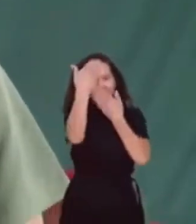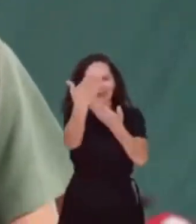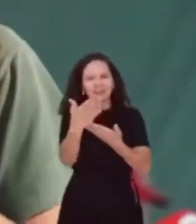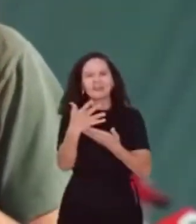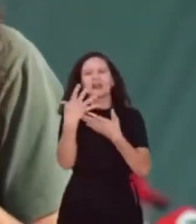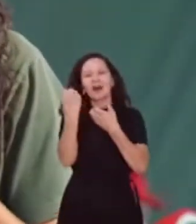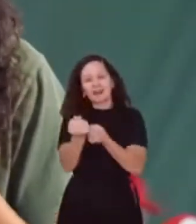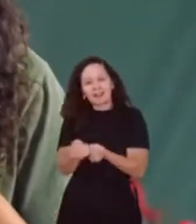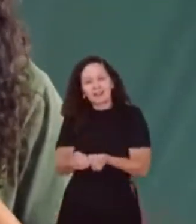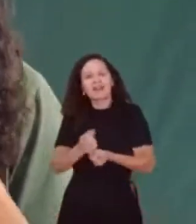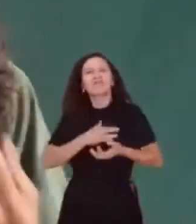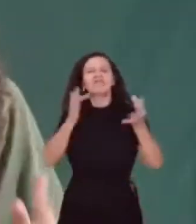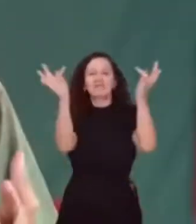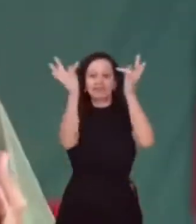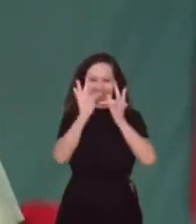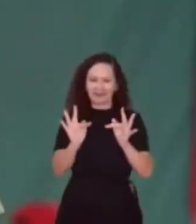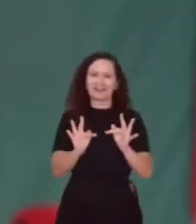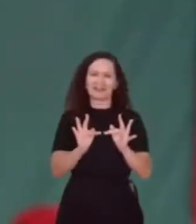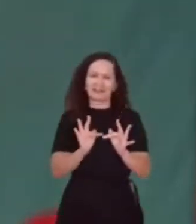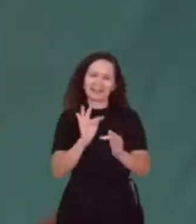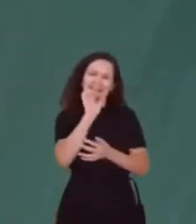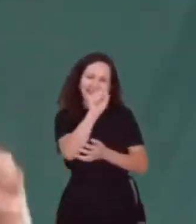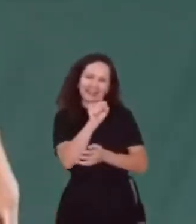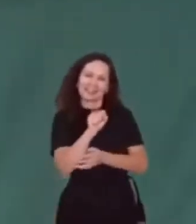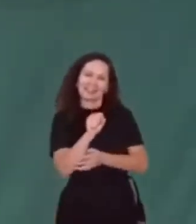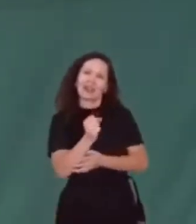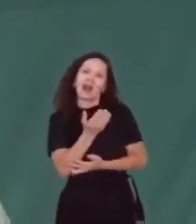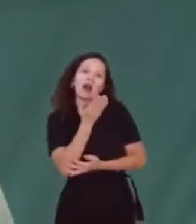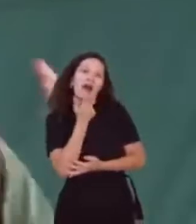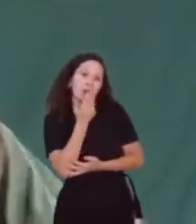feliz. A comida, né, ela é uma